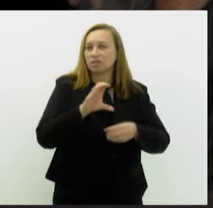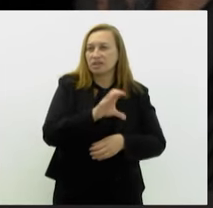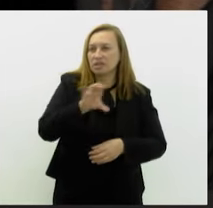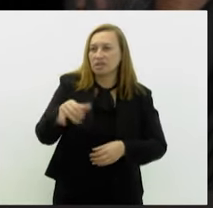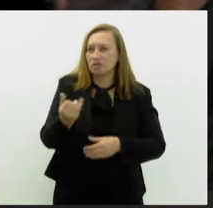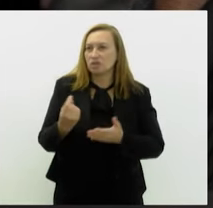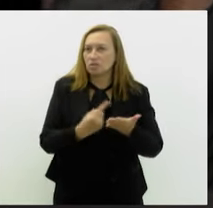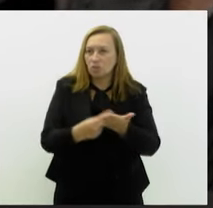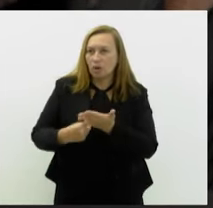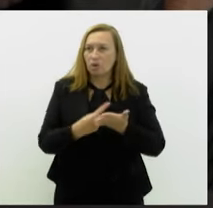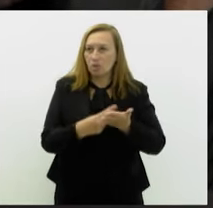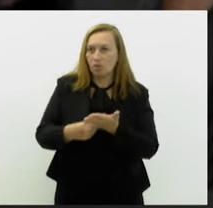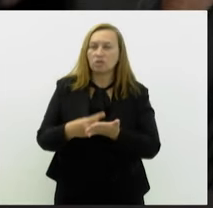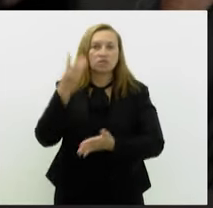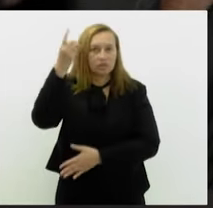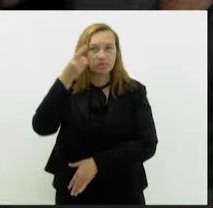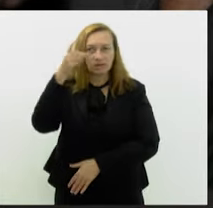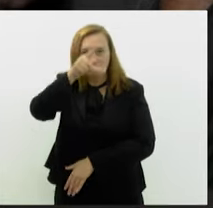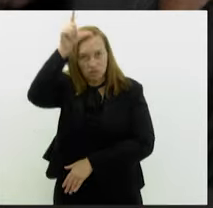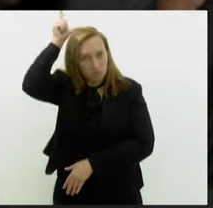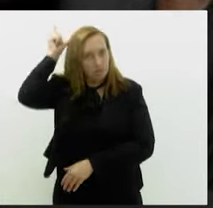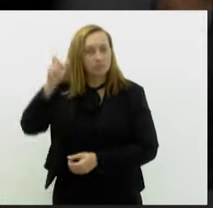numa composição aí com o deputado Luiz Paulo.